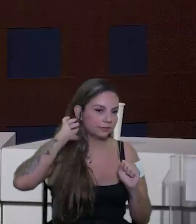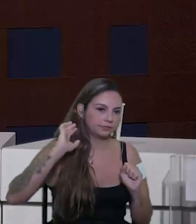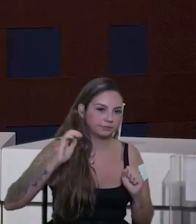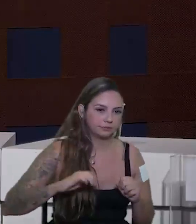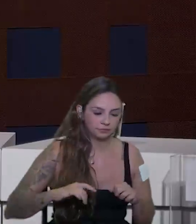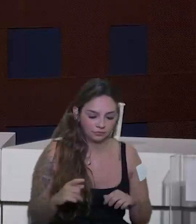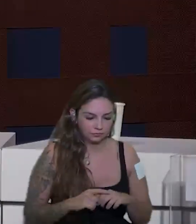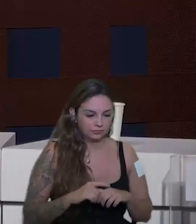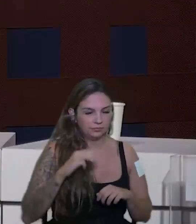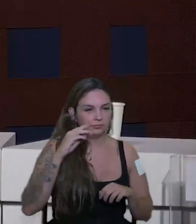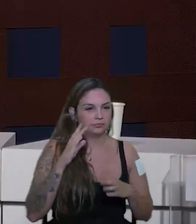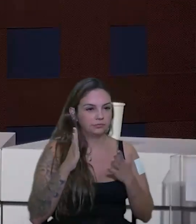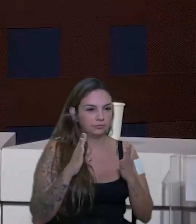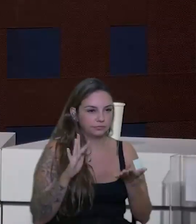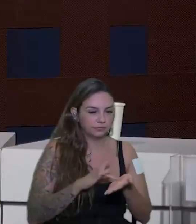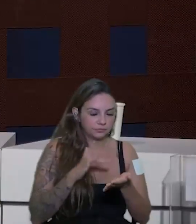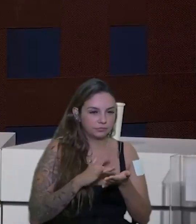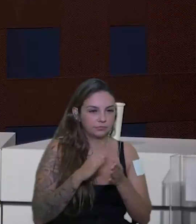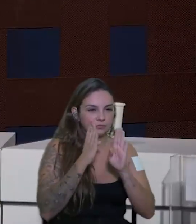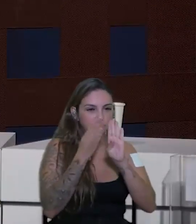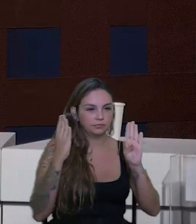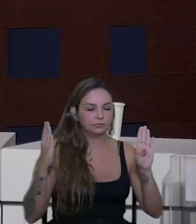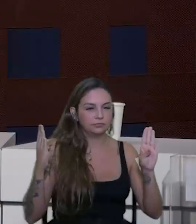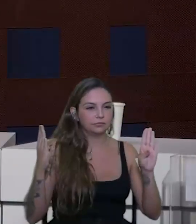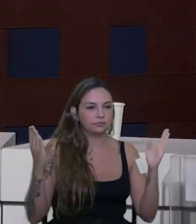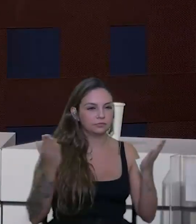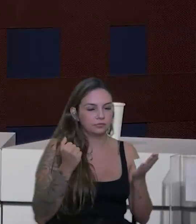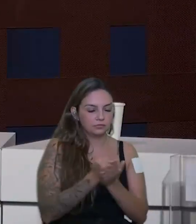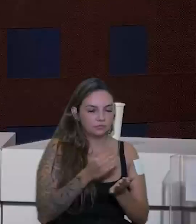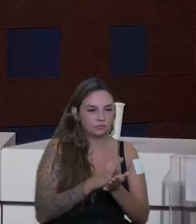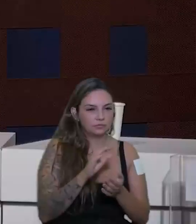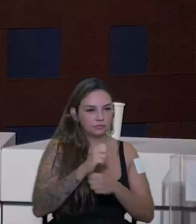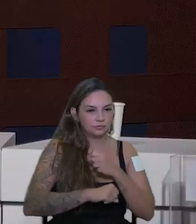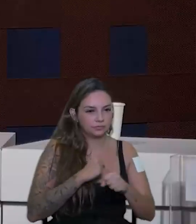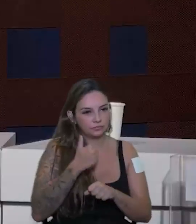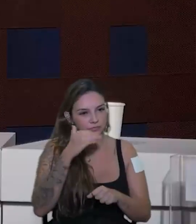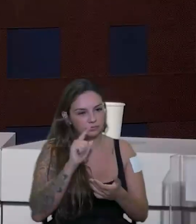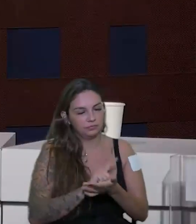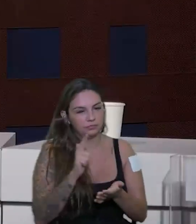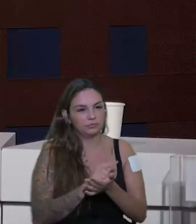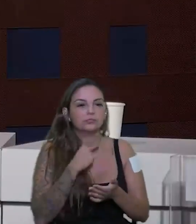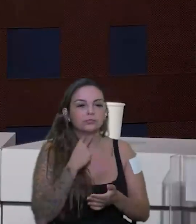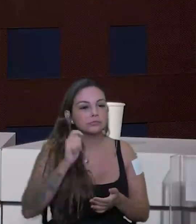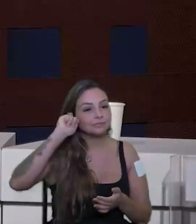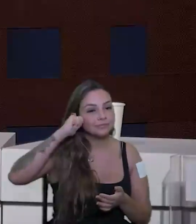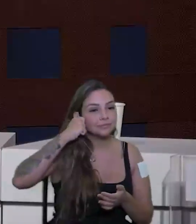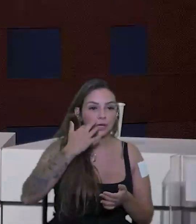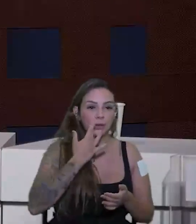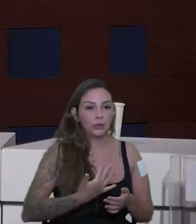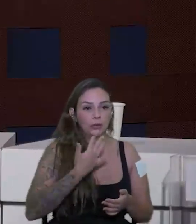pesquisa, lá na Hemeroteca Digital da Biblioteca Nacional, que é um editorial dos anos 10, no jornal A Voz da Raça, e